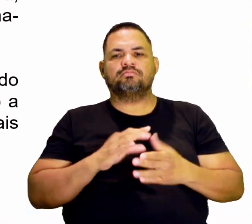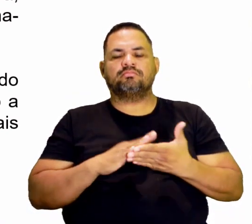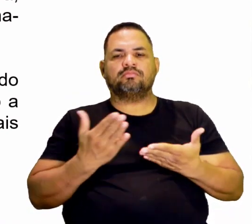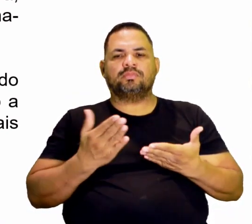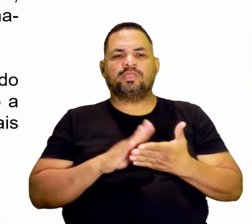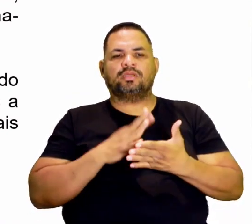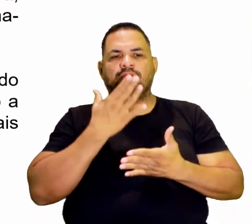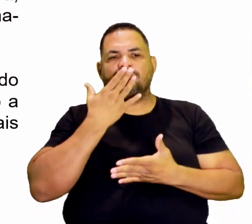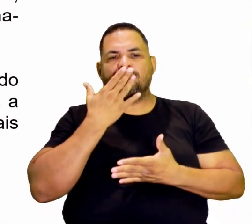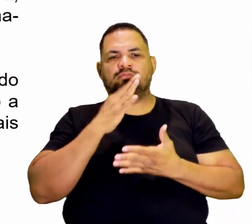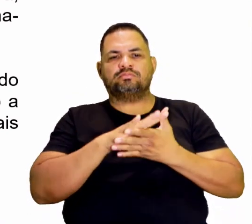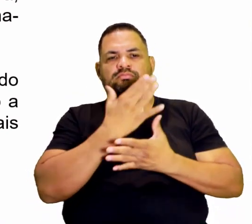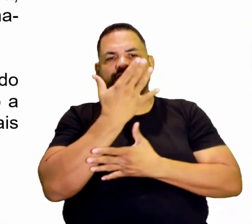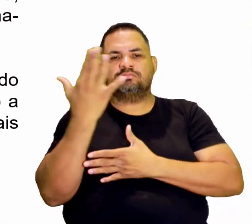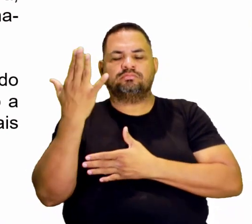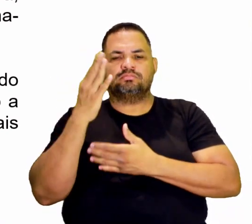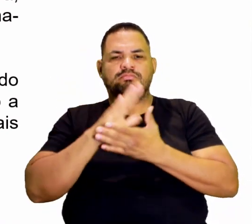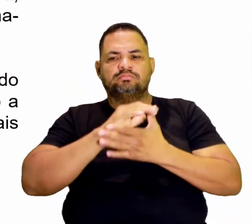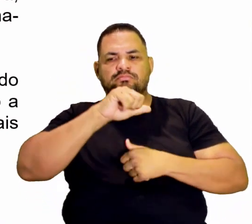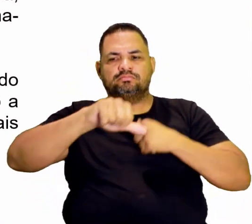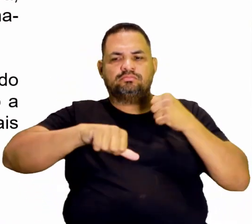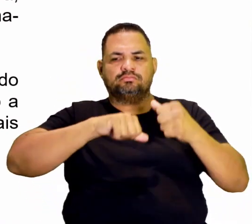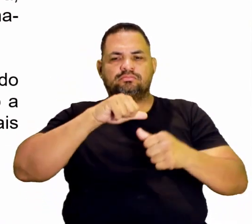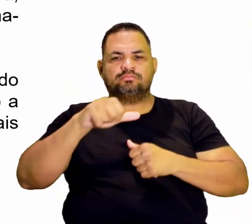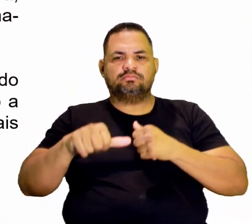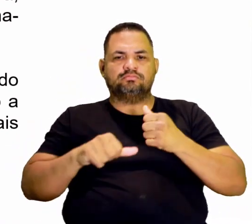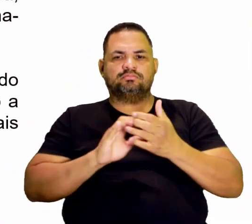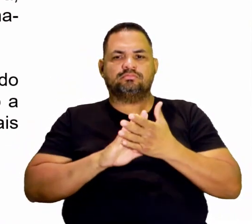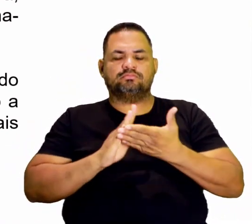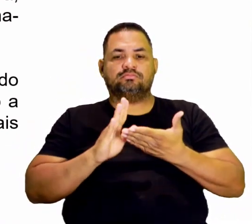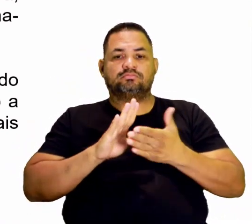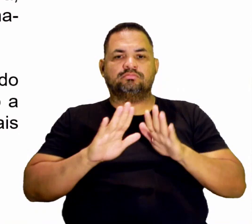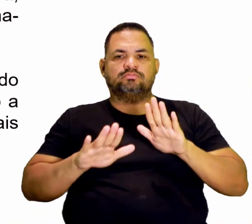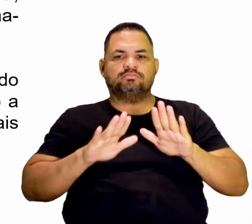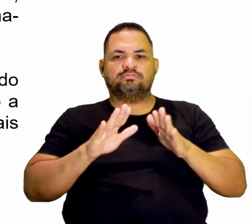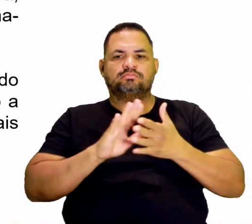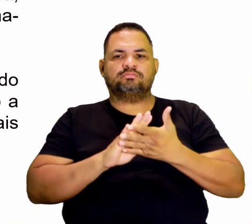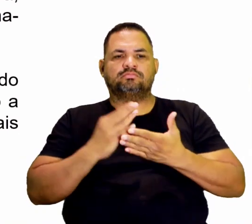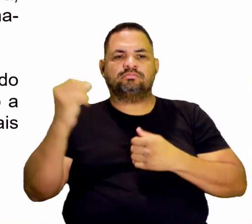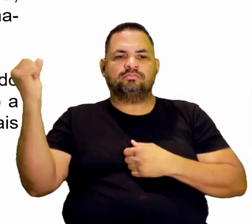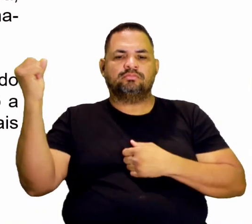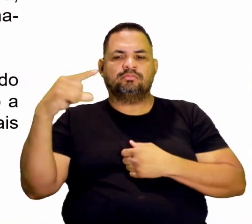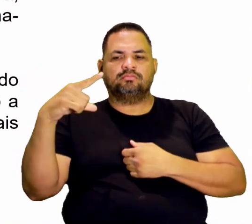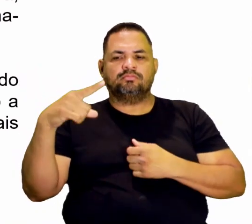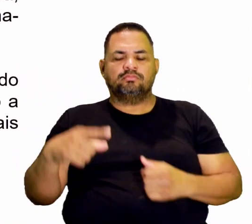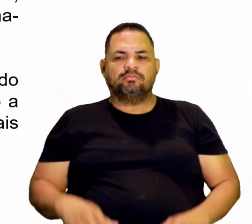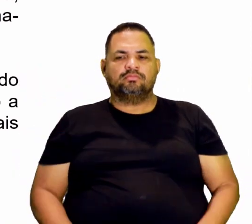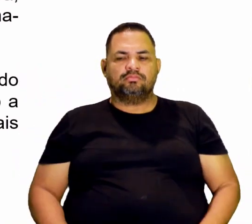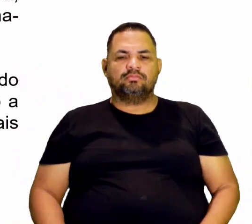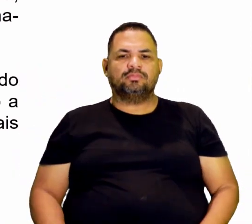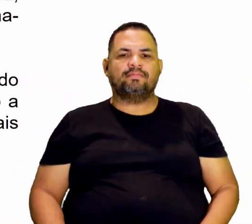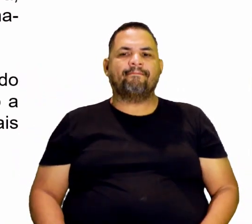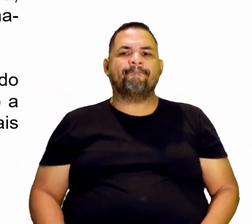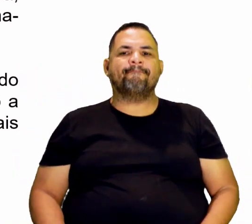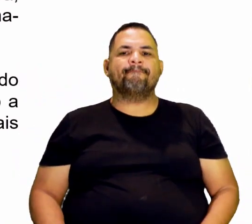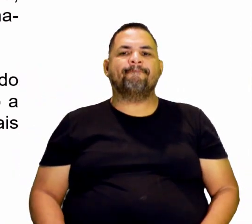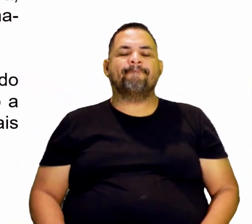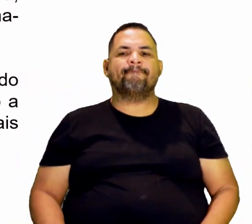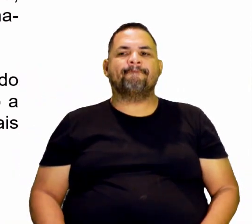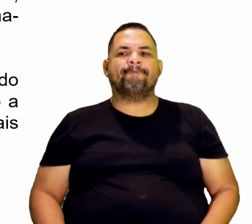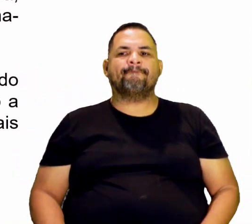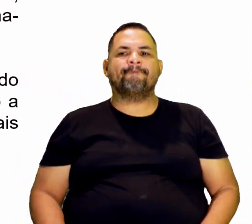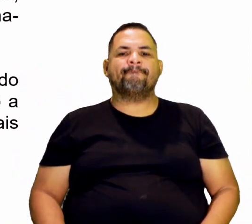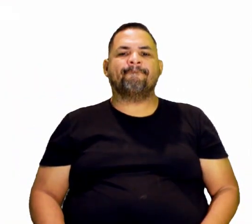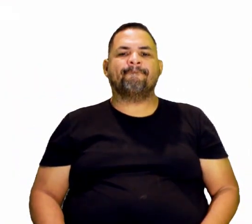cores da natureza se modificam constantemente dependendo da luz do sol, da incidência da luz do sol.